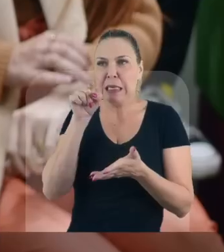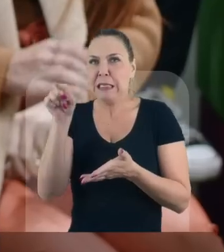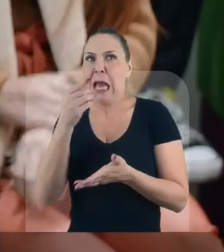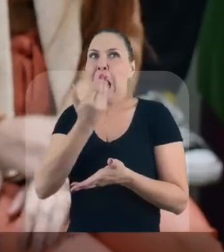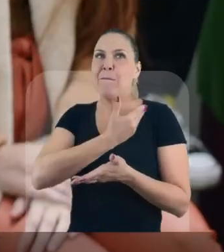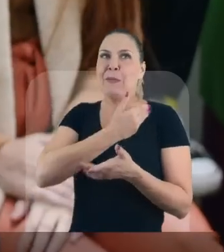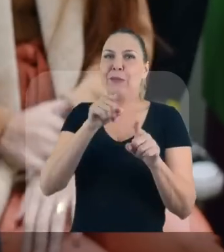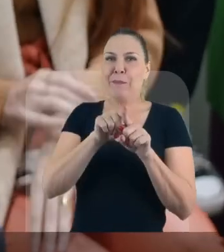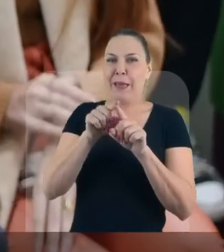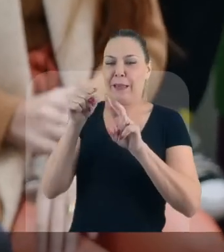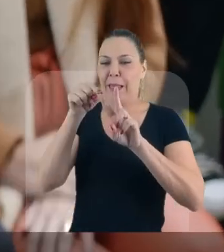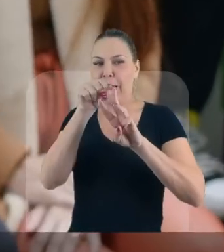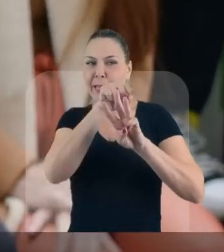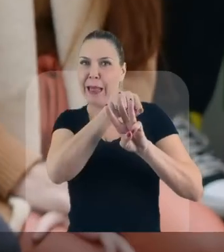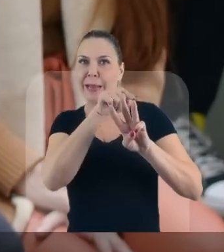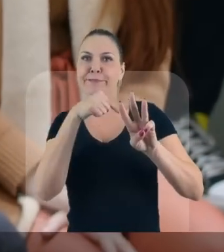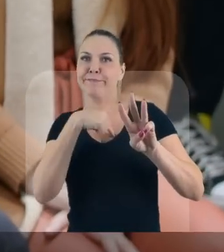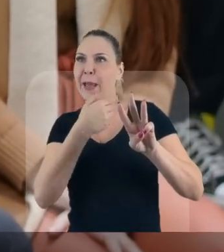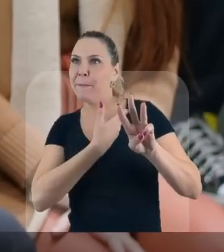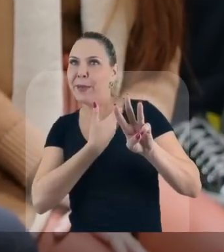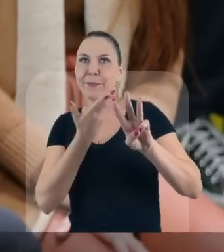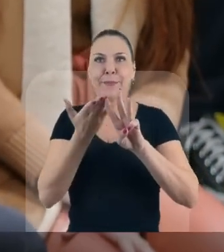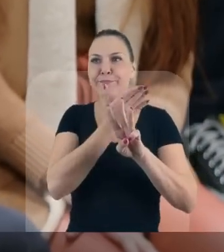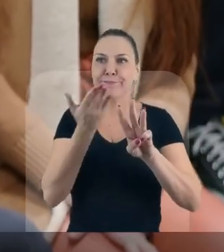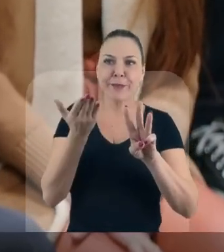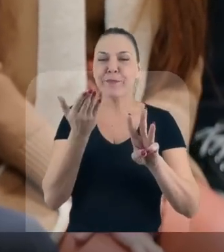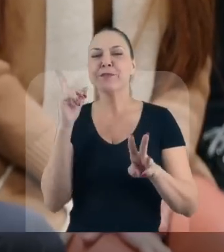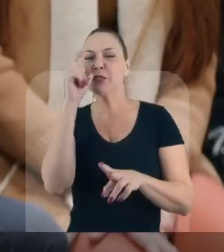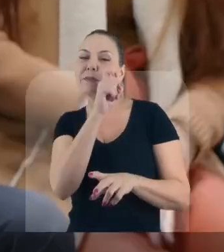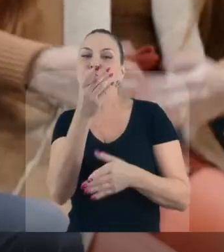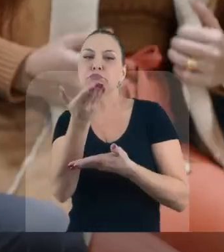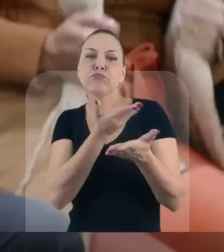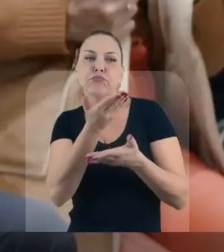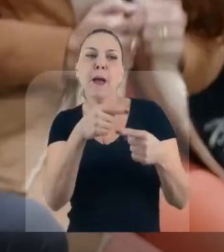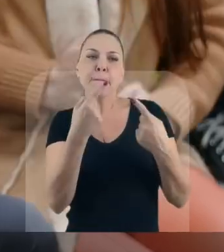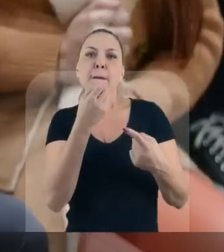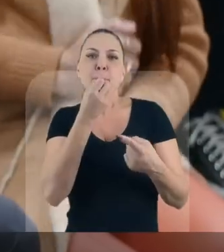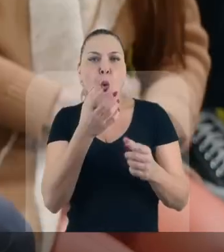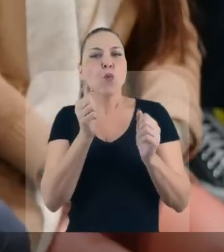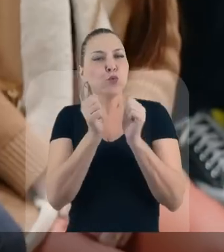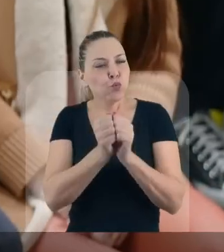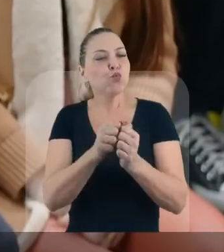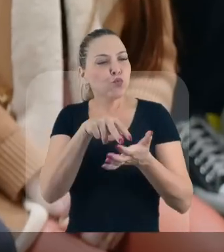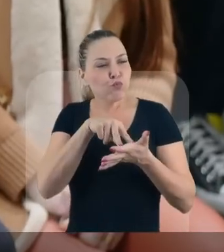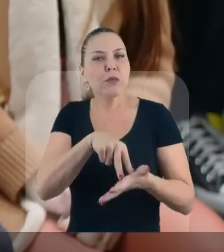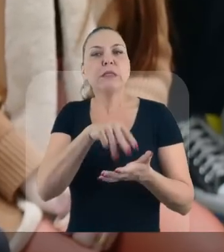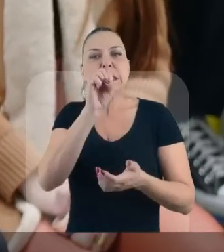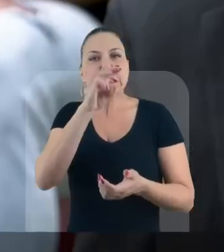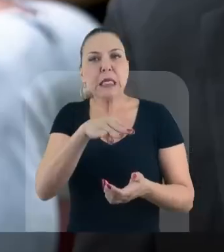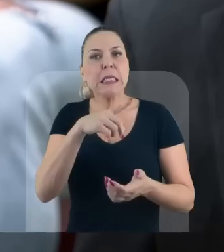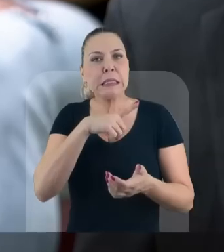amigo. Obviamente, a gente pode ter algumas divergências, isso é normal e é saudável. A gente consegue construir algo muito forte, assim, sólido junto.